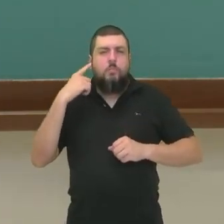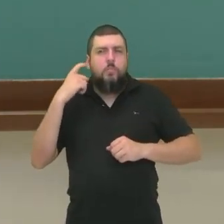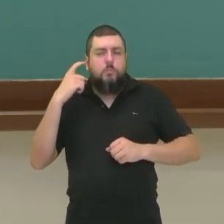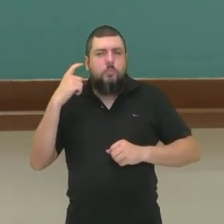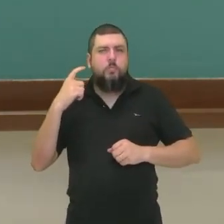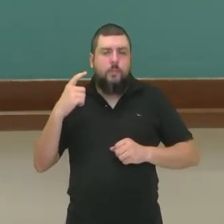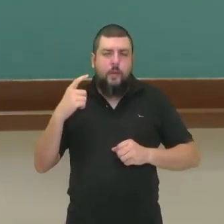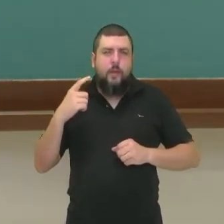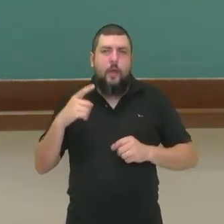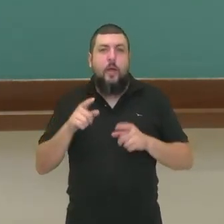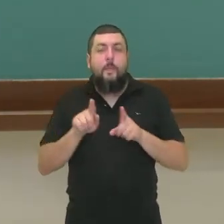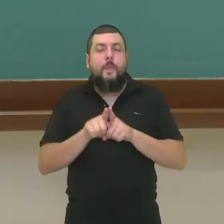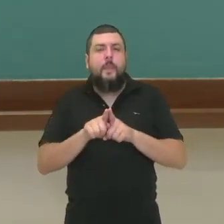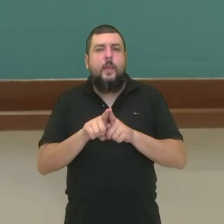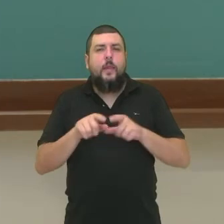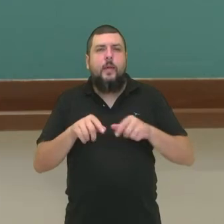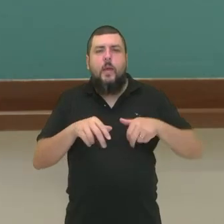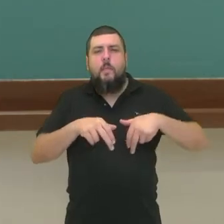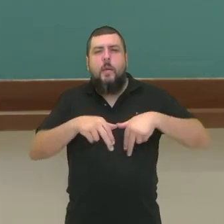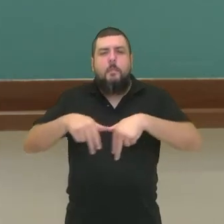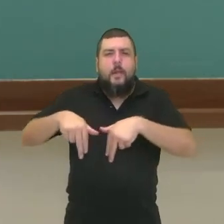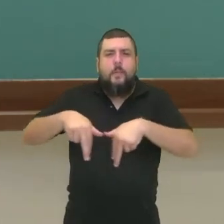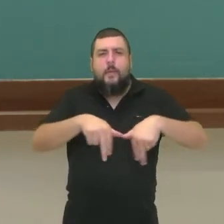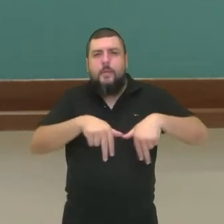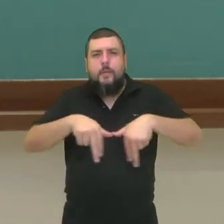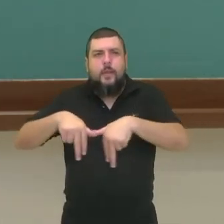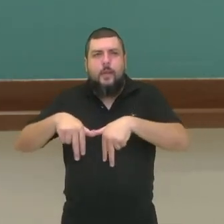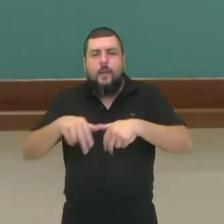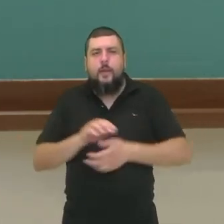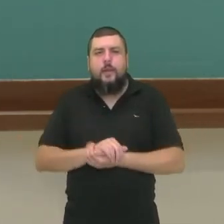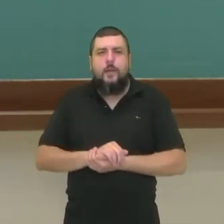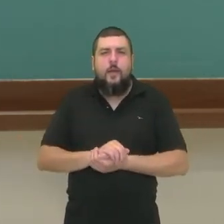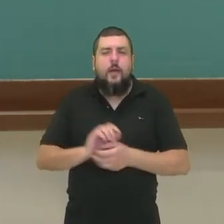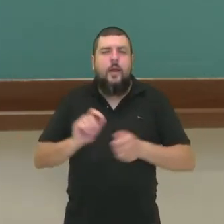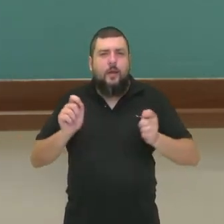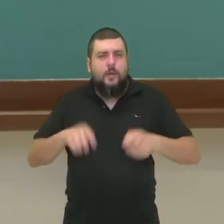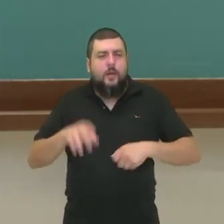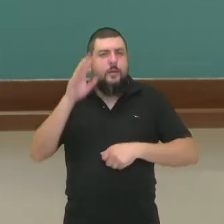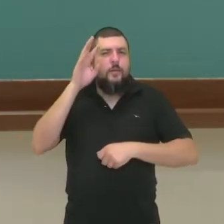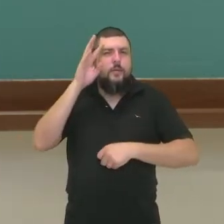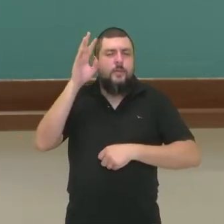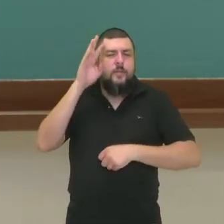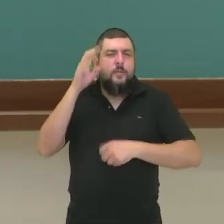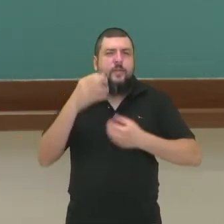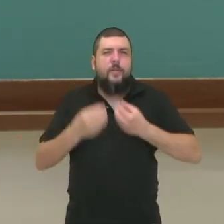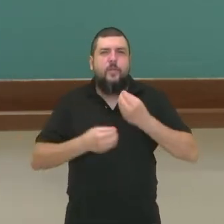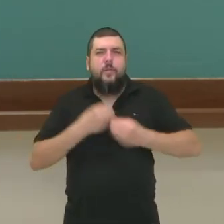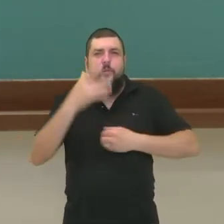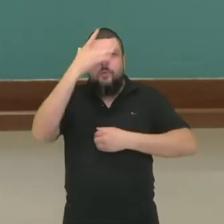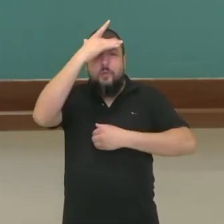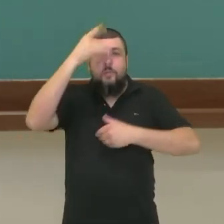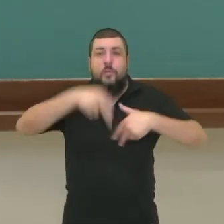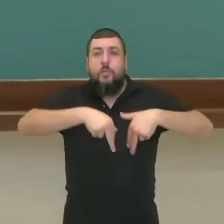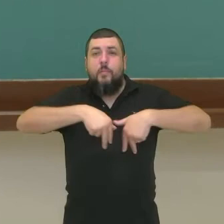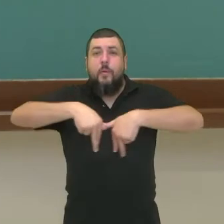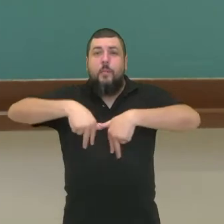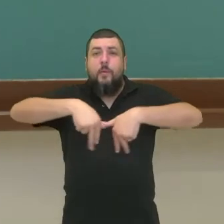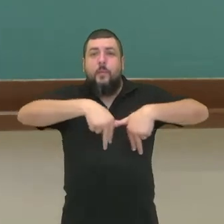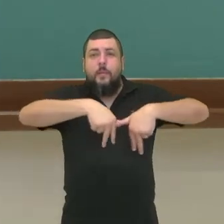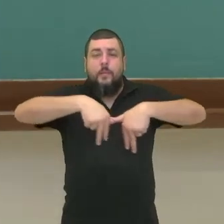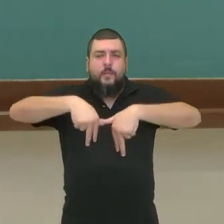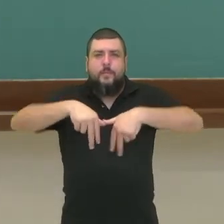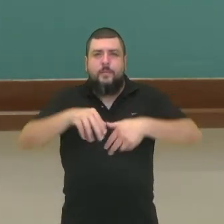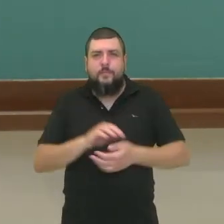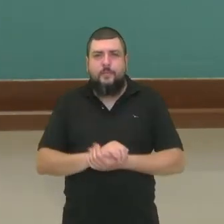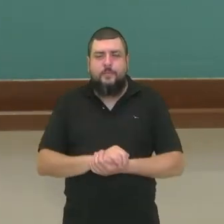embalando, né, a dança também. Então, já dá para trazer o imaginário das pessoas, né, cirandando, fazendo a ciranda ali